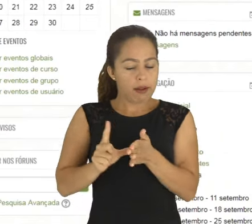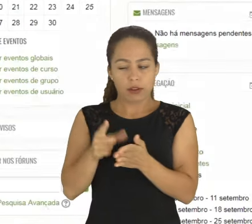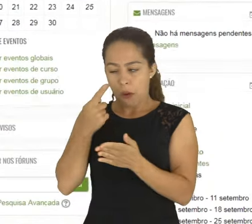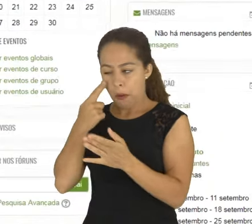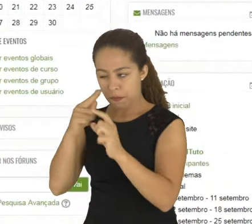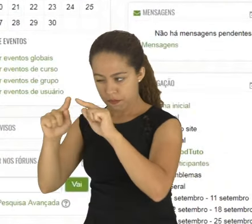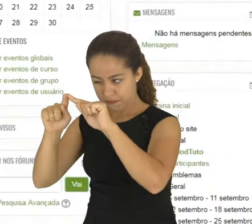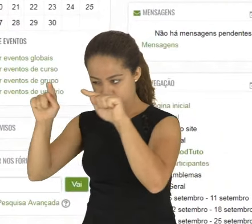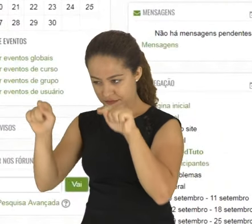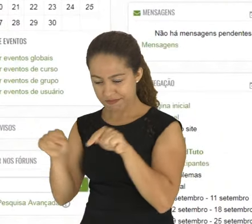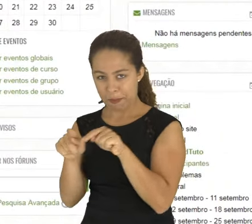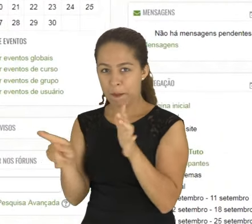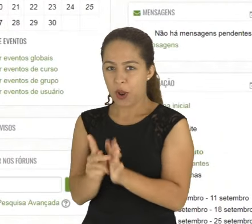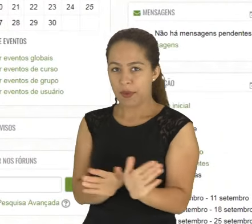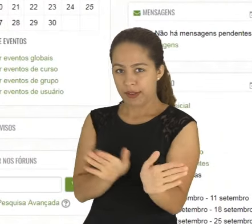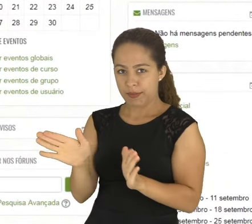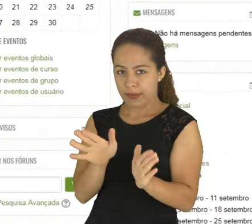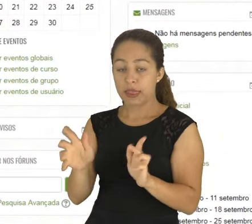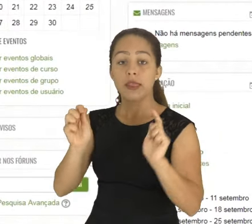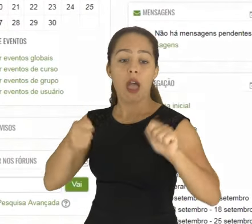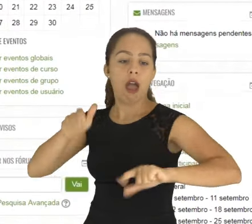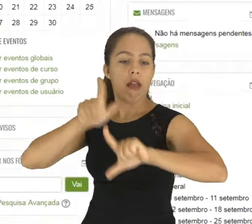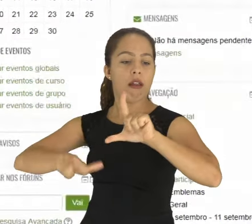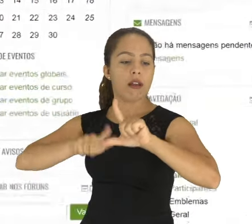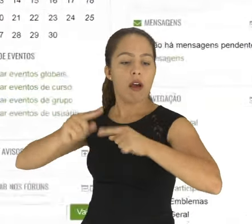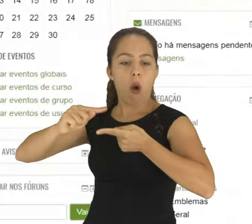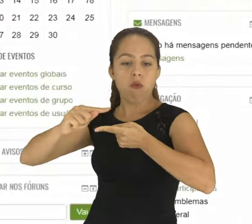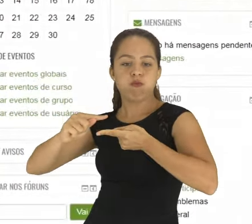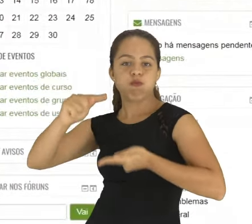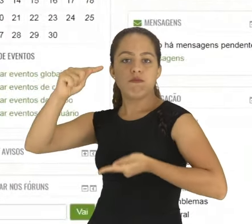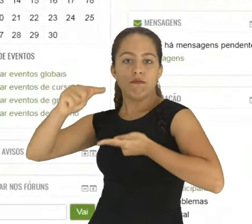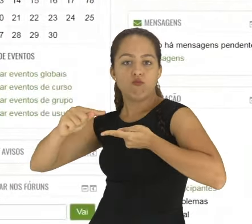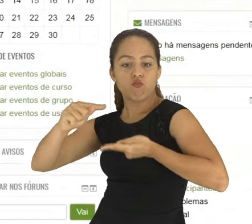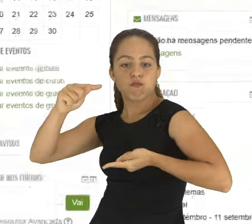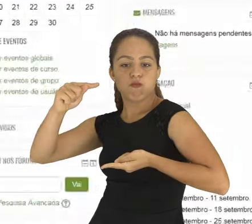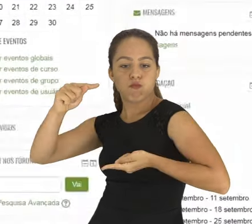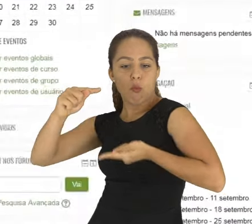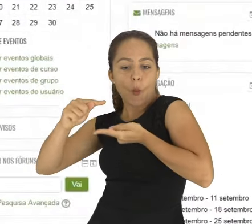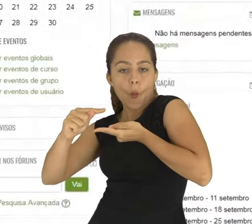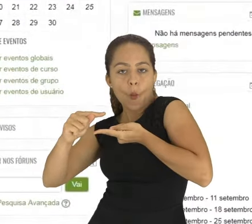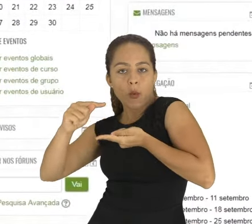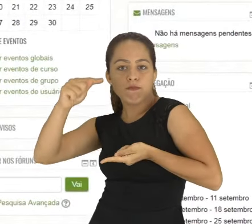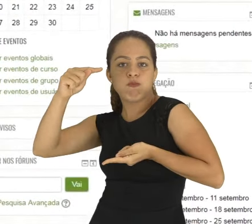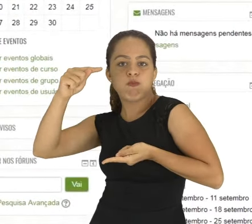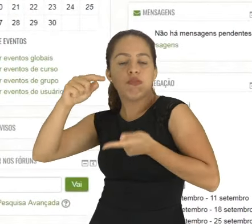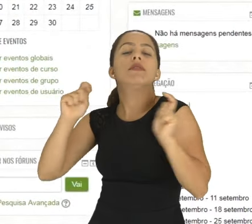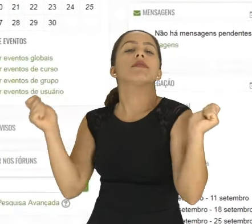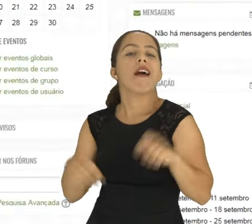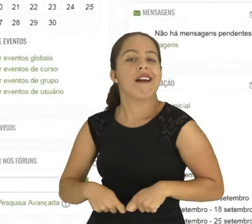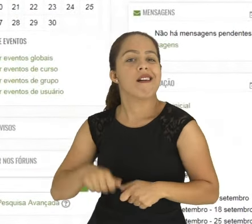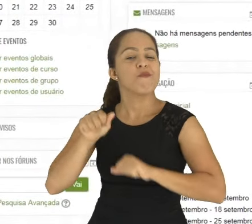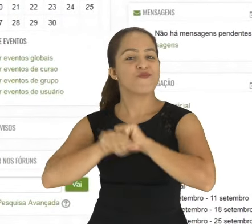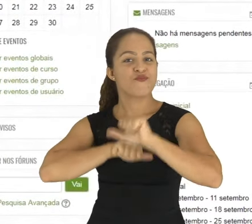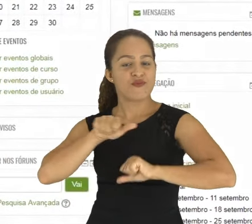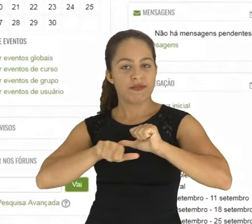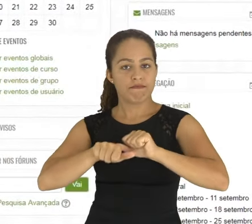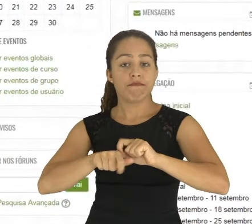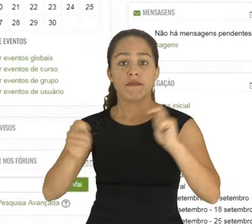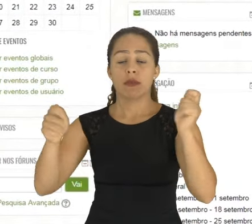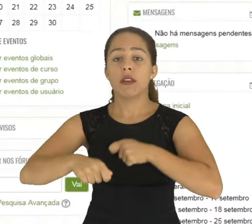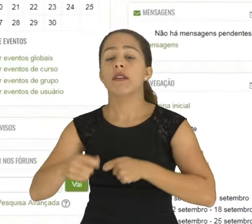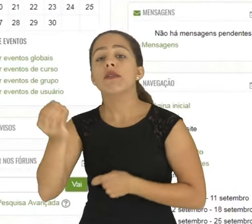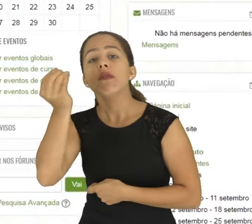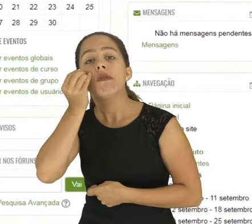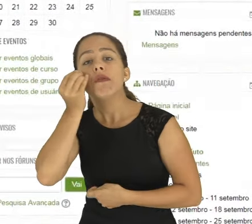janela de acessibilidade, onde é possível aumentar e diminuir o tamanho da letra. Também é possível alterar as cores do fundo e